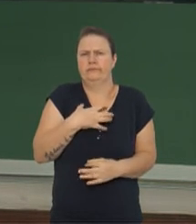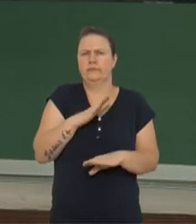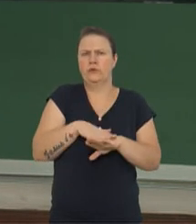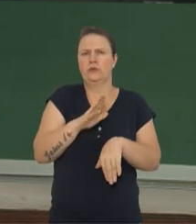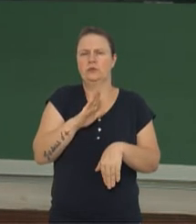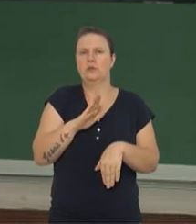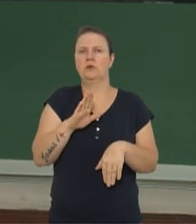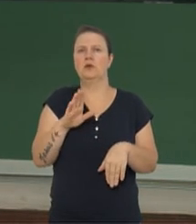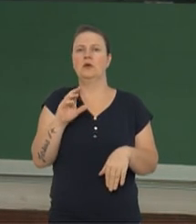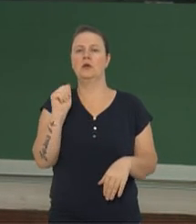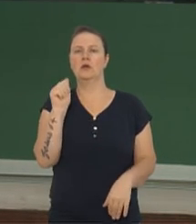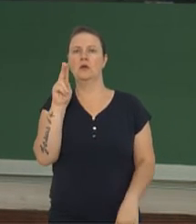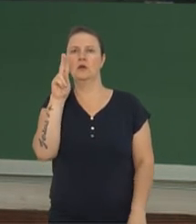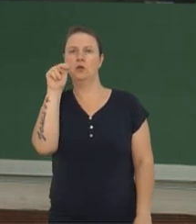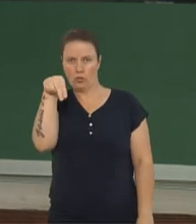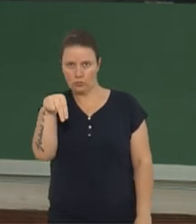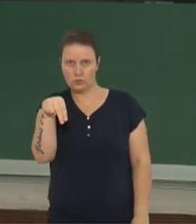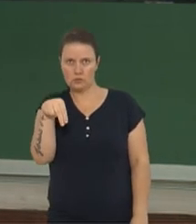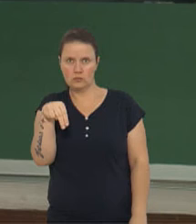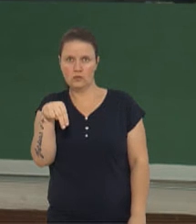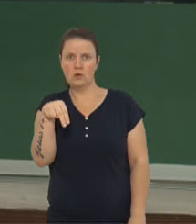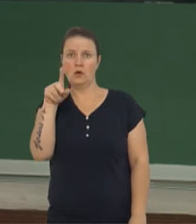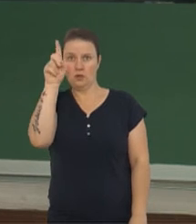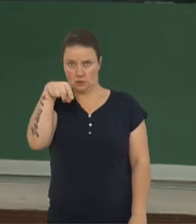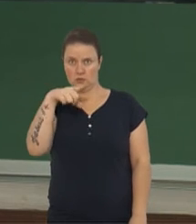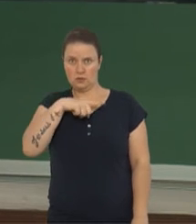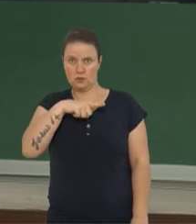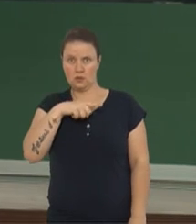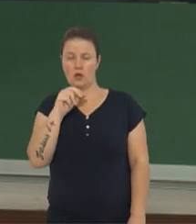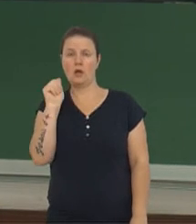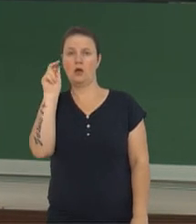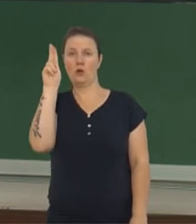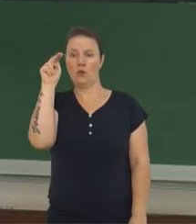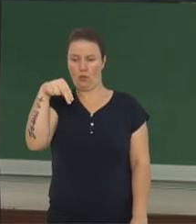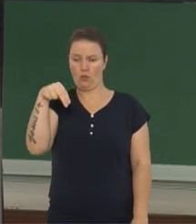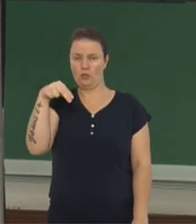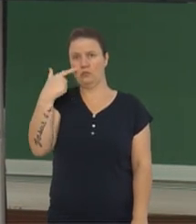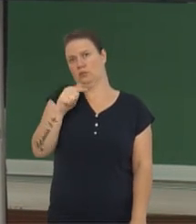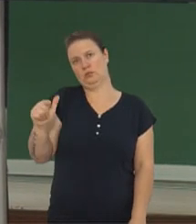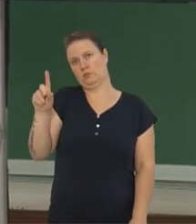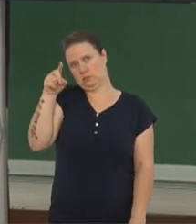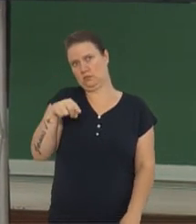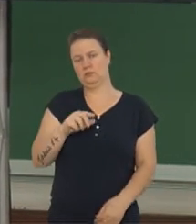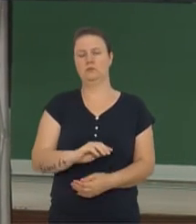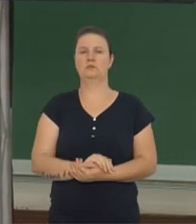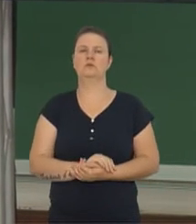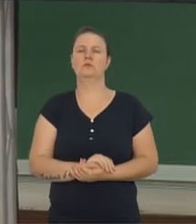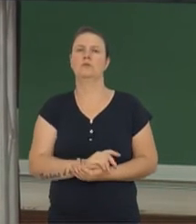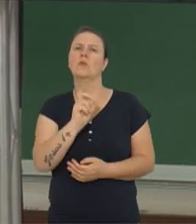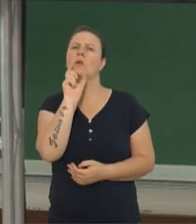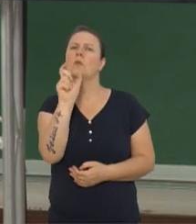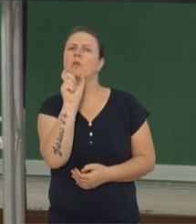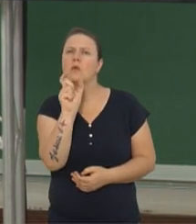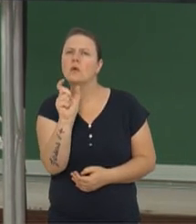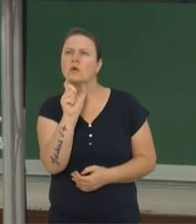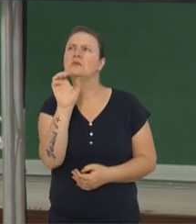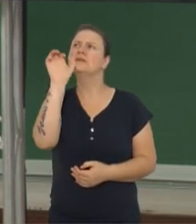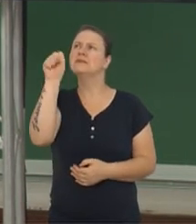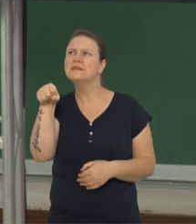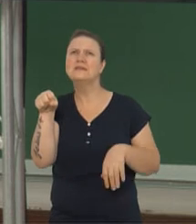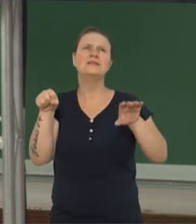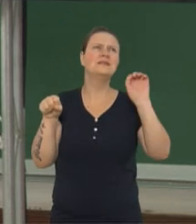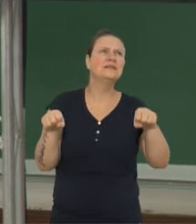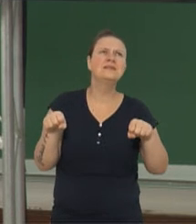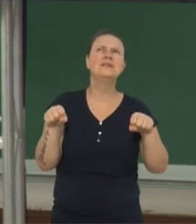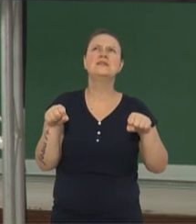um acentuado e no acentuado são advérbios. Professor, está difícil. Uma palavra acentuada, a outra não, pero as duas